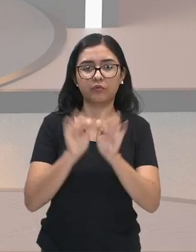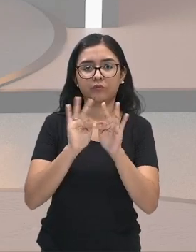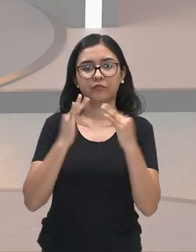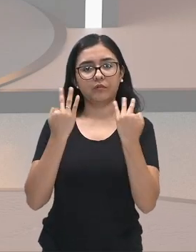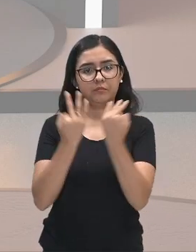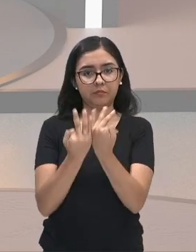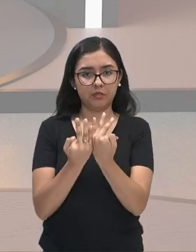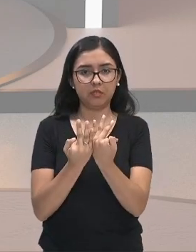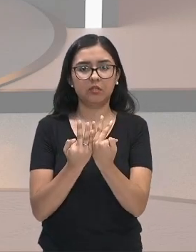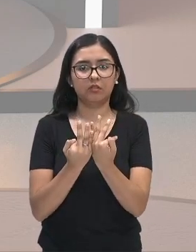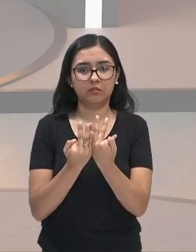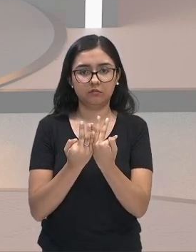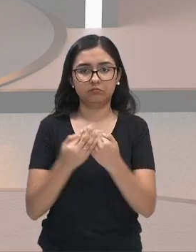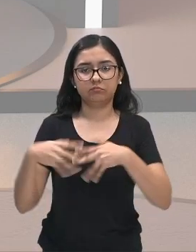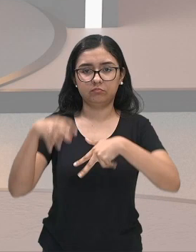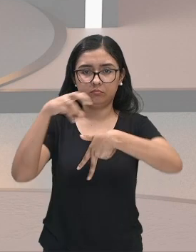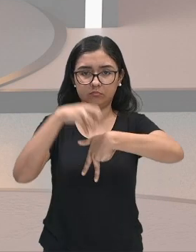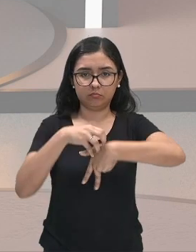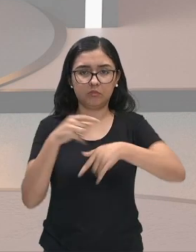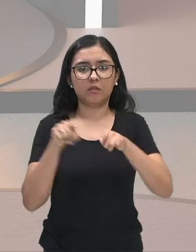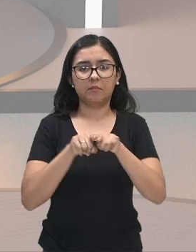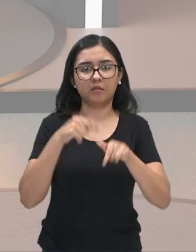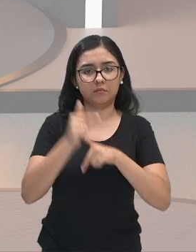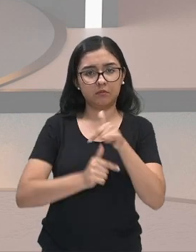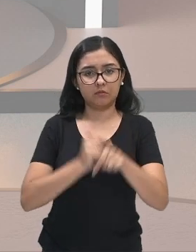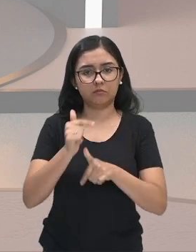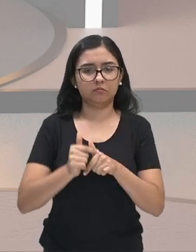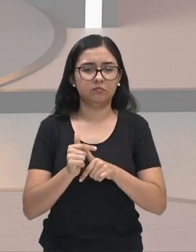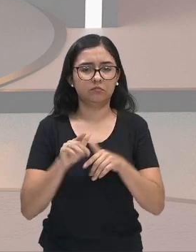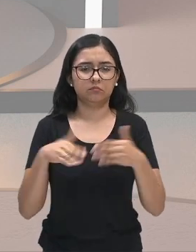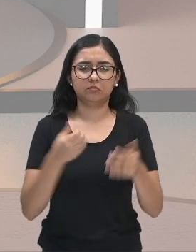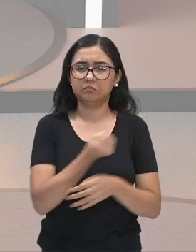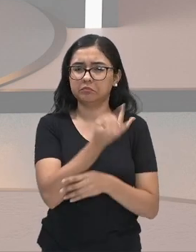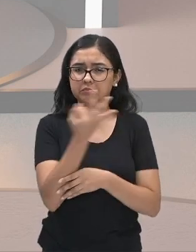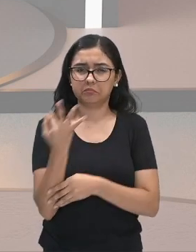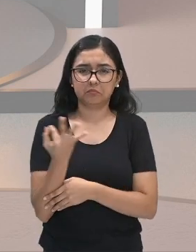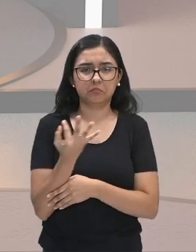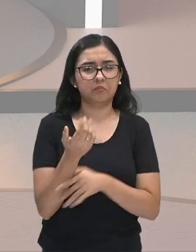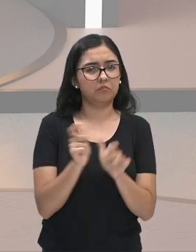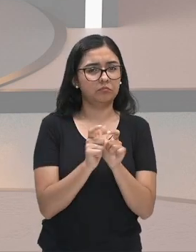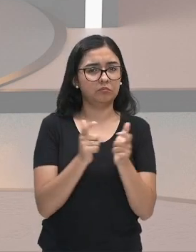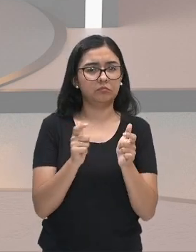e funcionários públicos, estou atualizando, olha aí, só um pouquinho de gente.